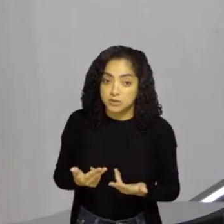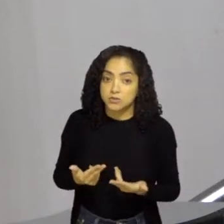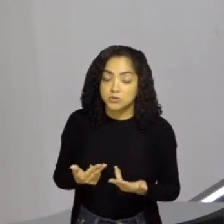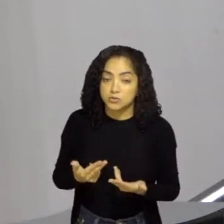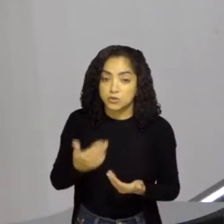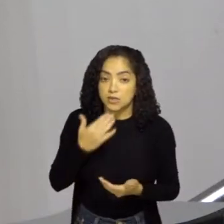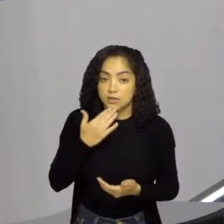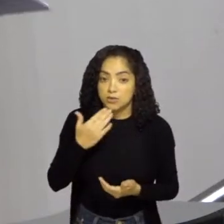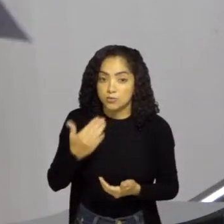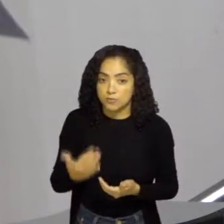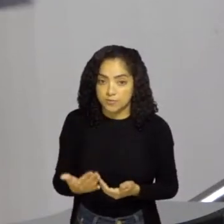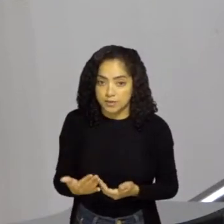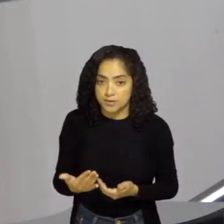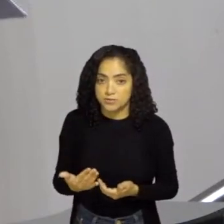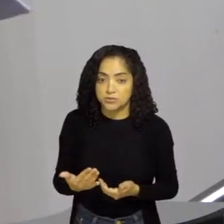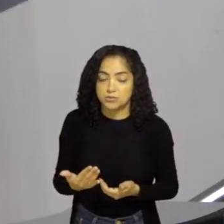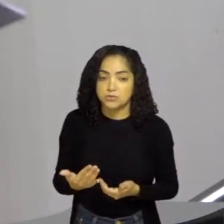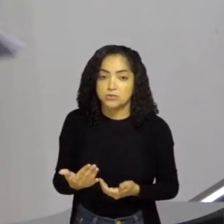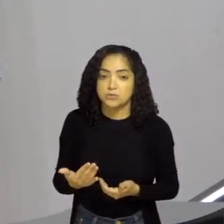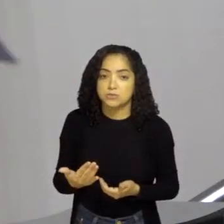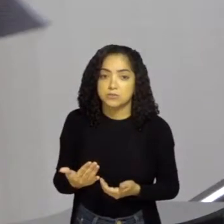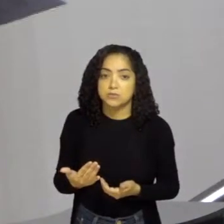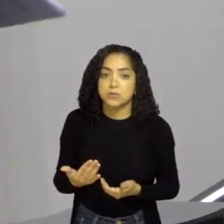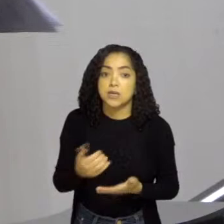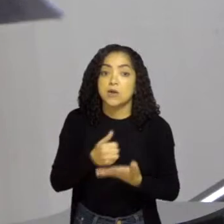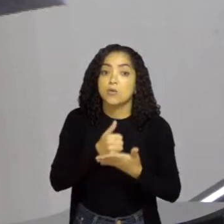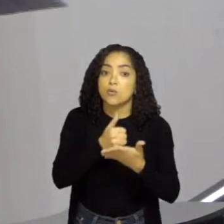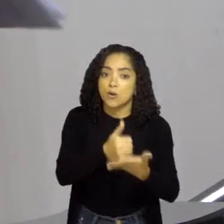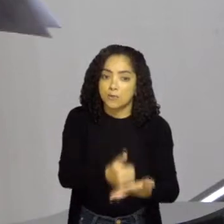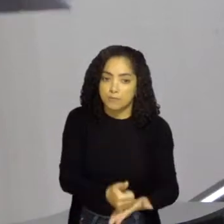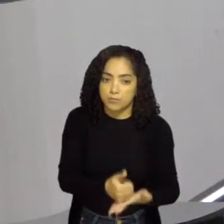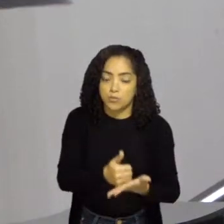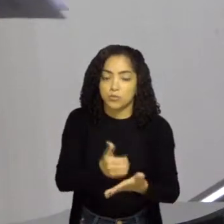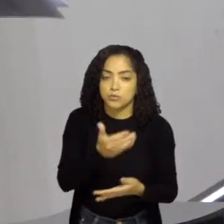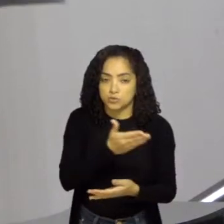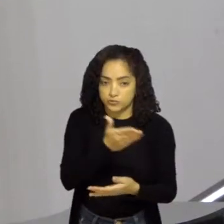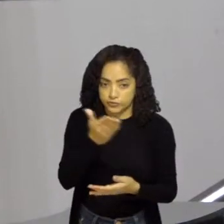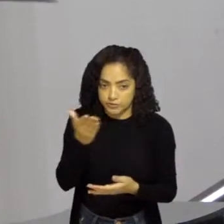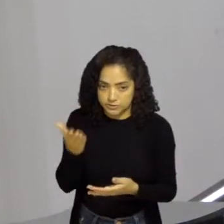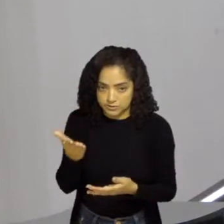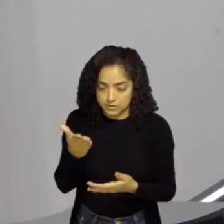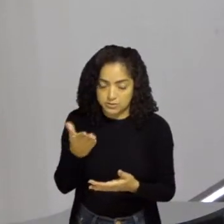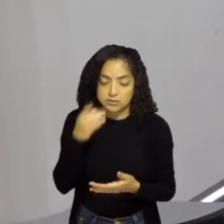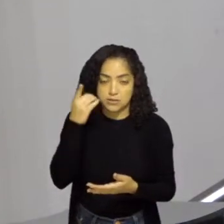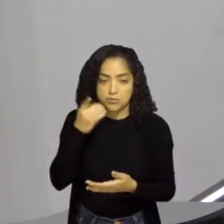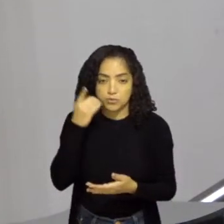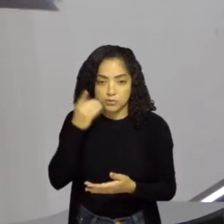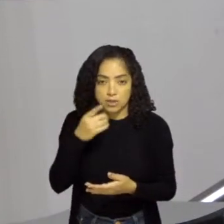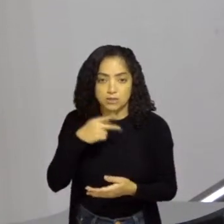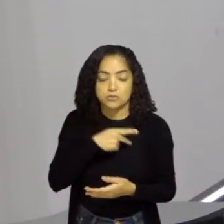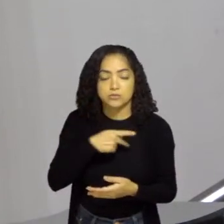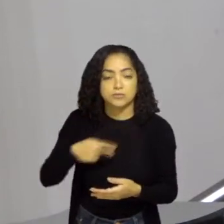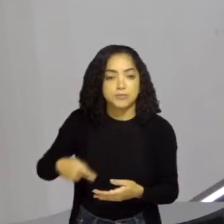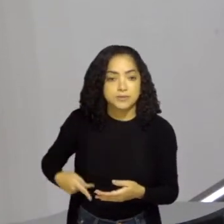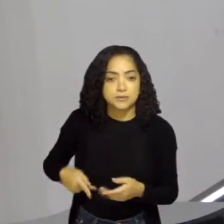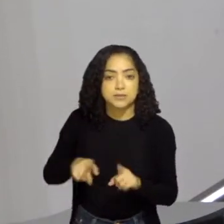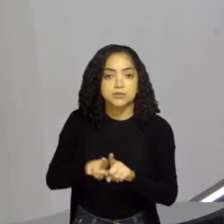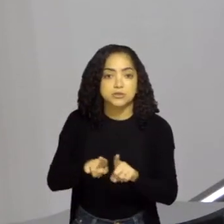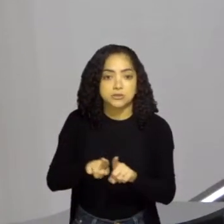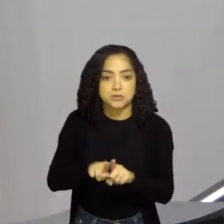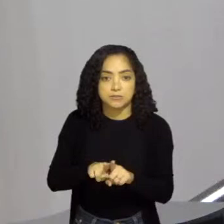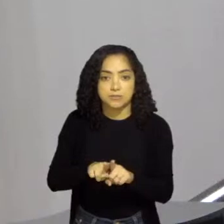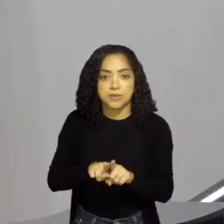peço o apoio de todos os colegas, do presidente aí, para a